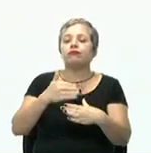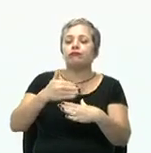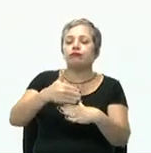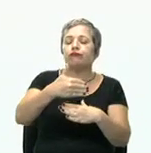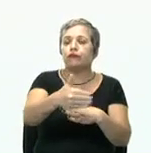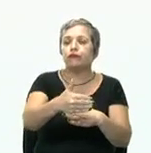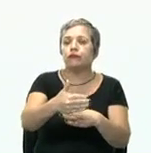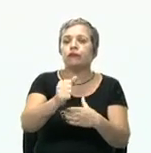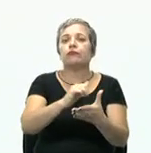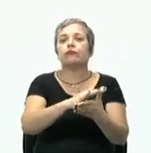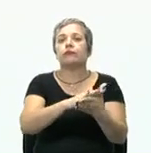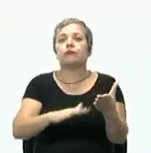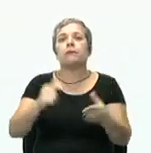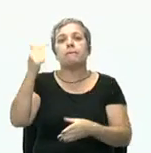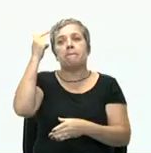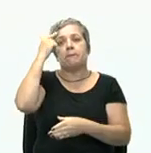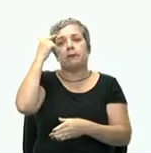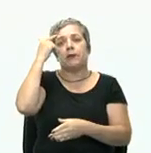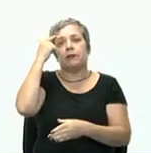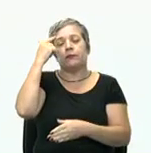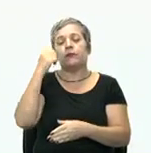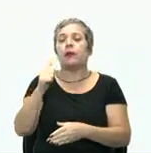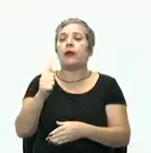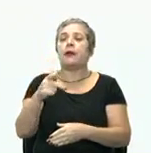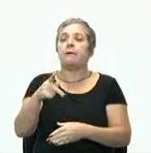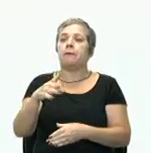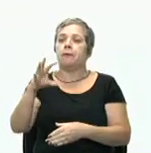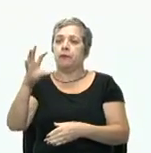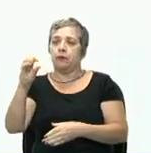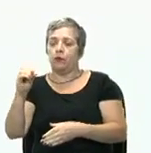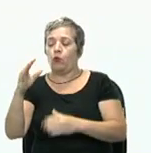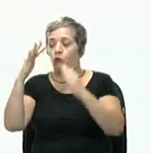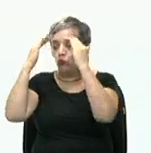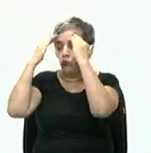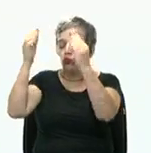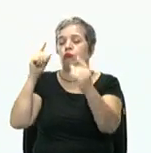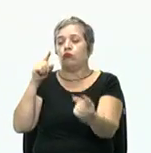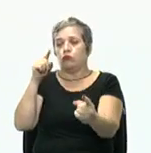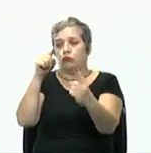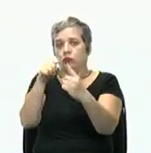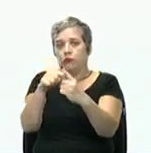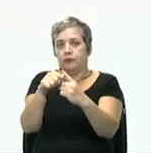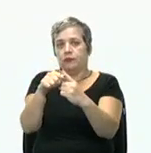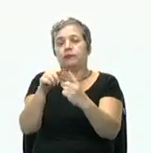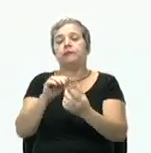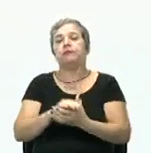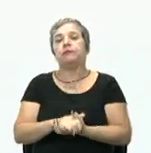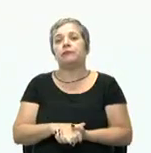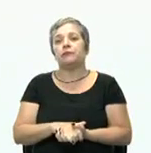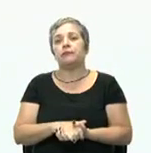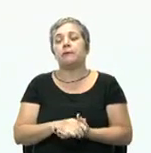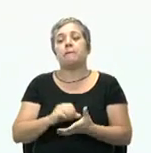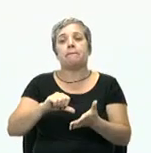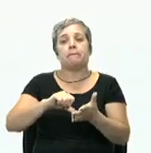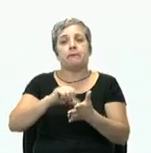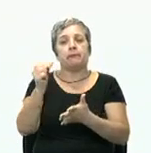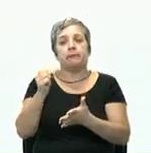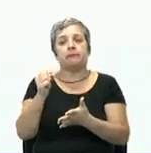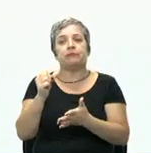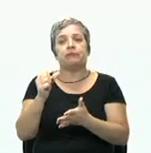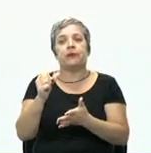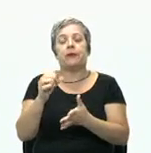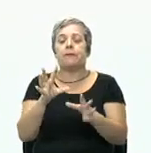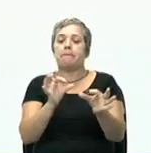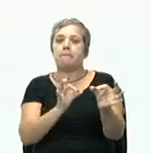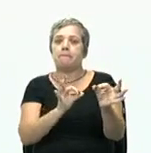atividade, pensando aí, quando eu coloco foco nos objetivos da organização. Primeiro, eu preciso